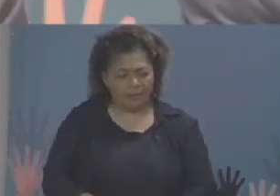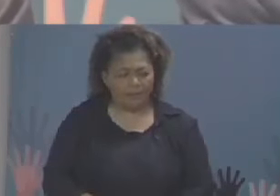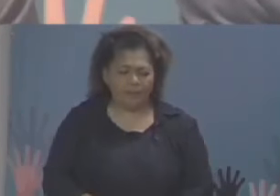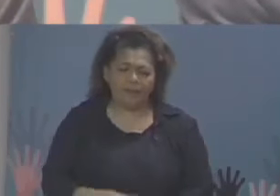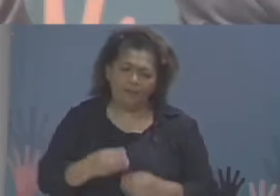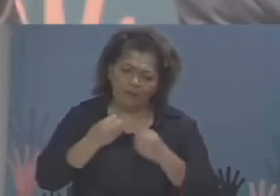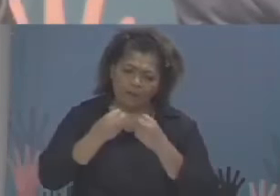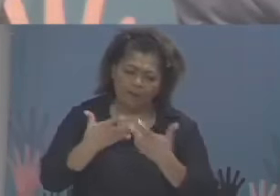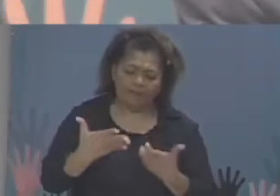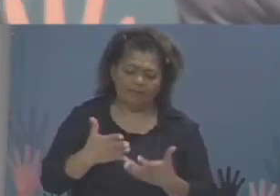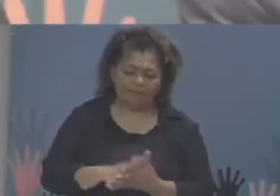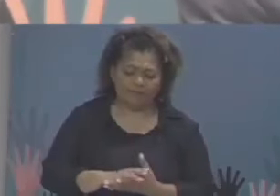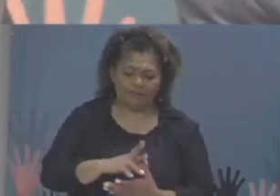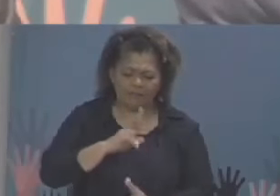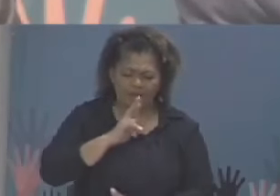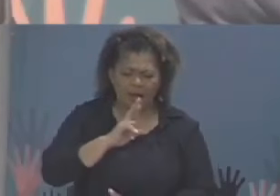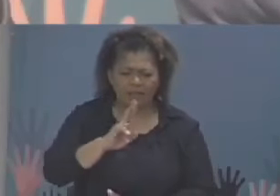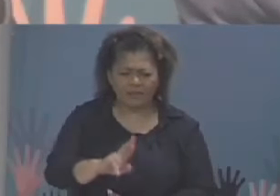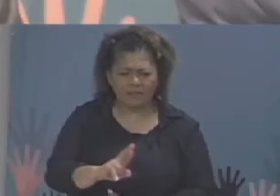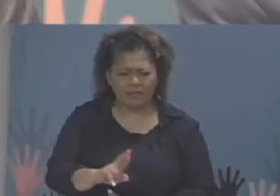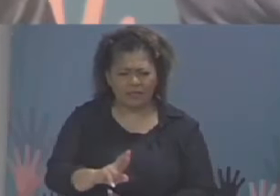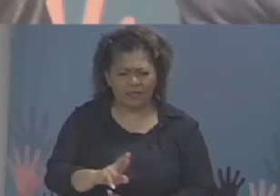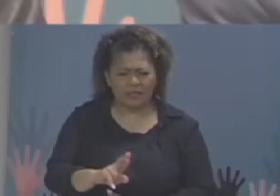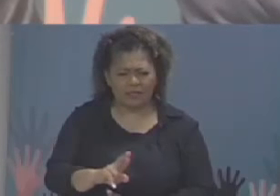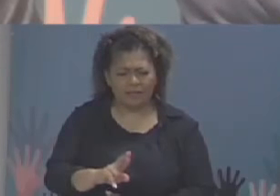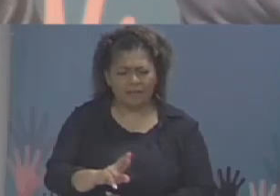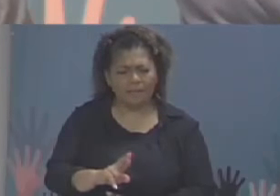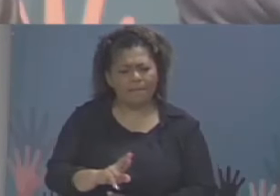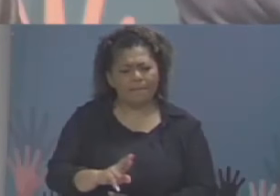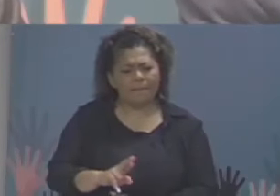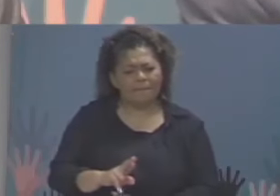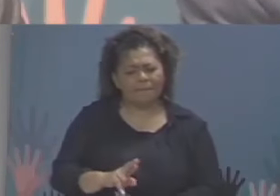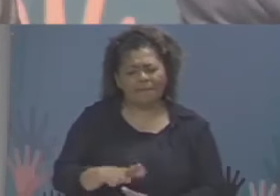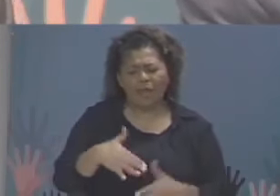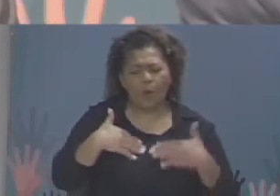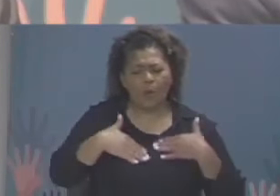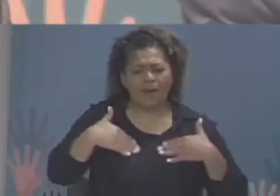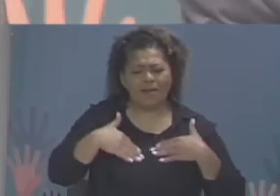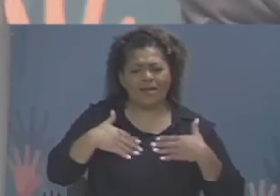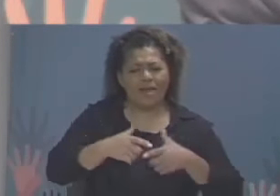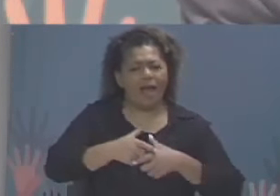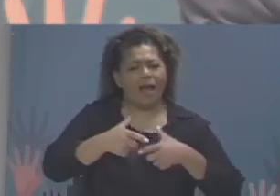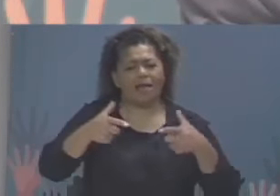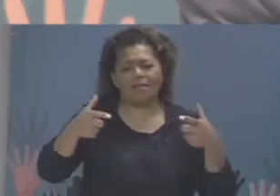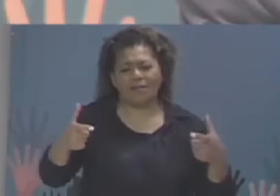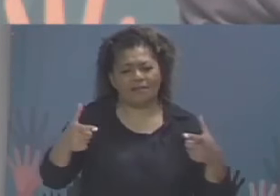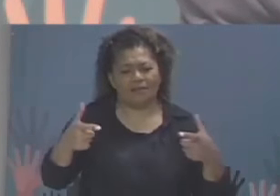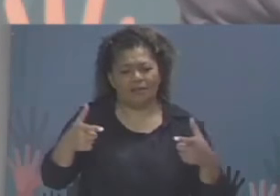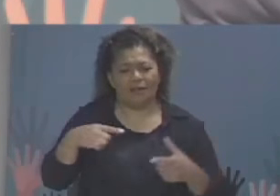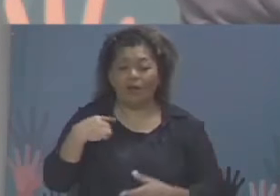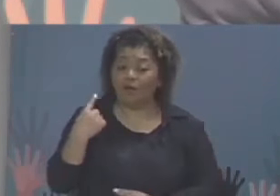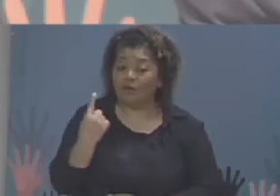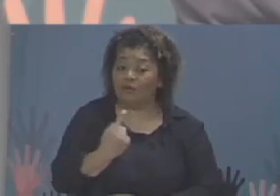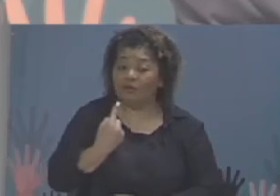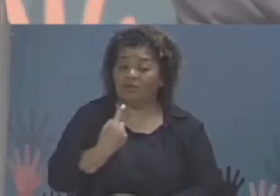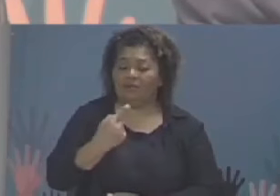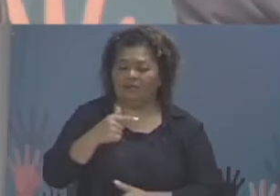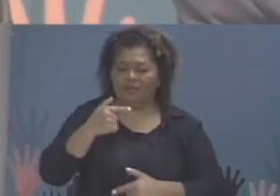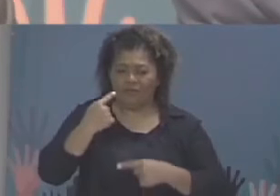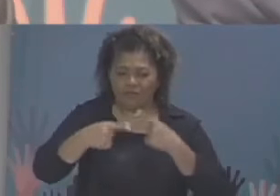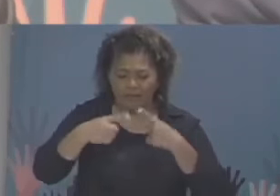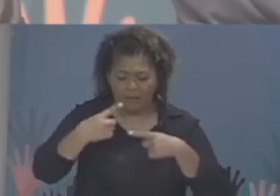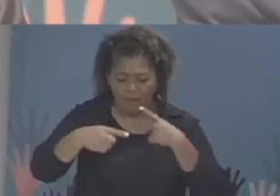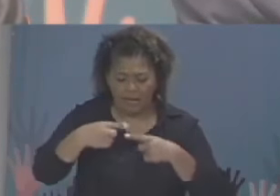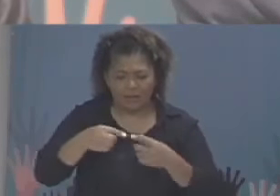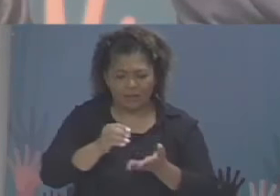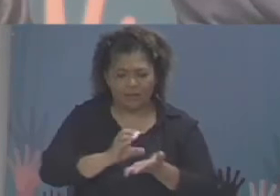Bom, responder essa questão para mim é de uma alegria imensa. Porque nós estamos num debate do Conselho Federal de Psicologia